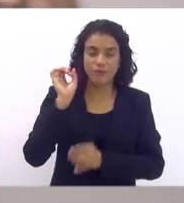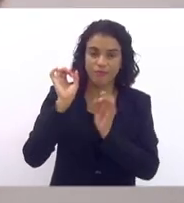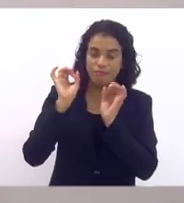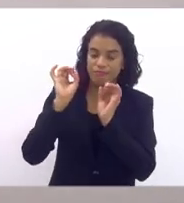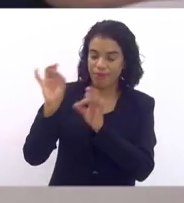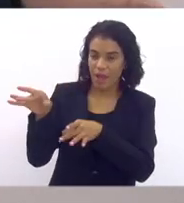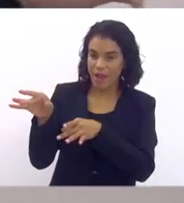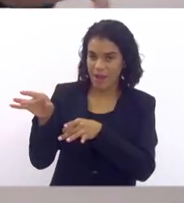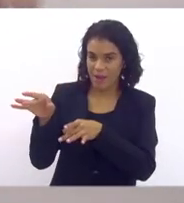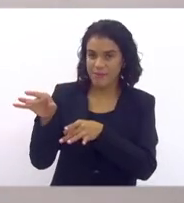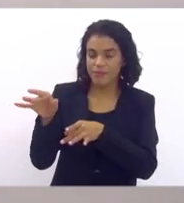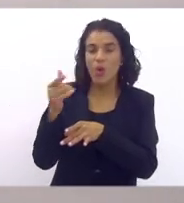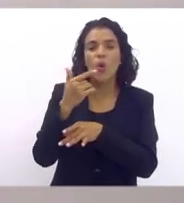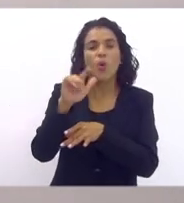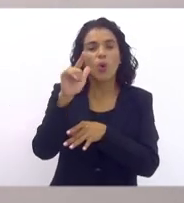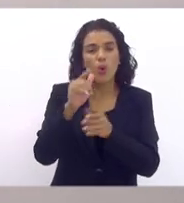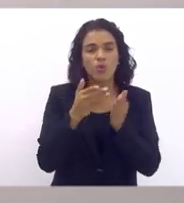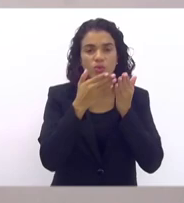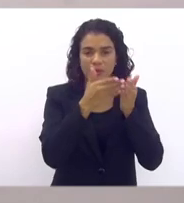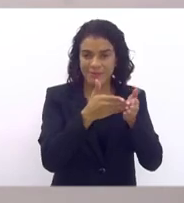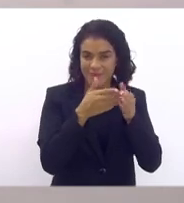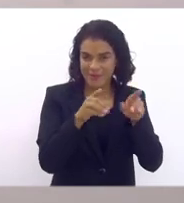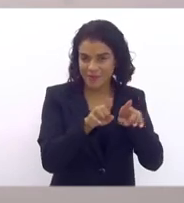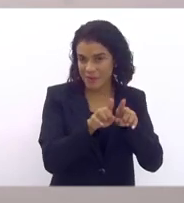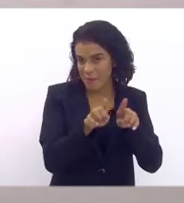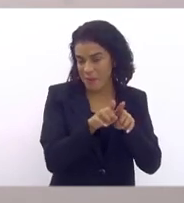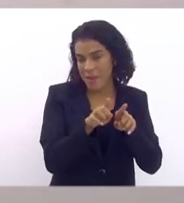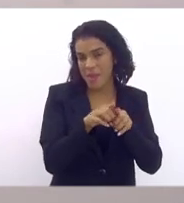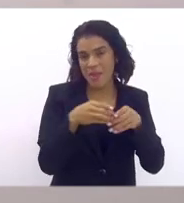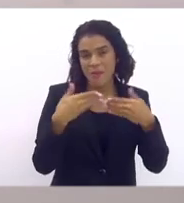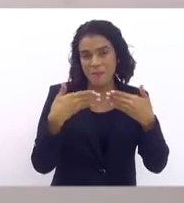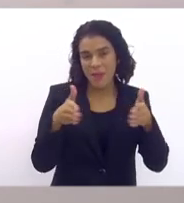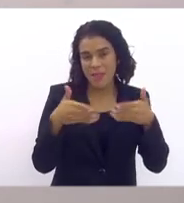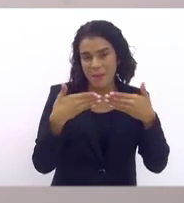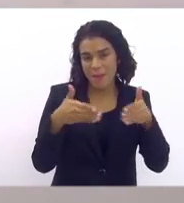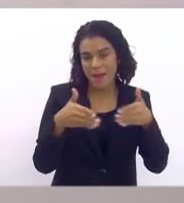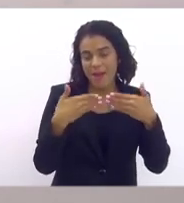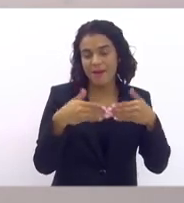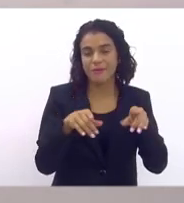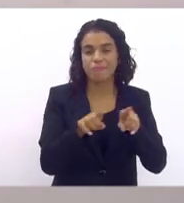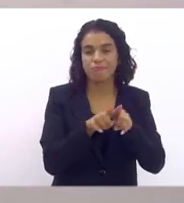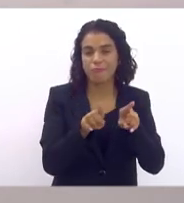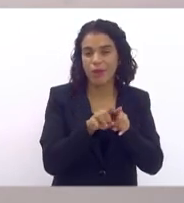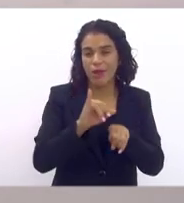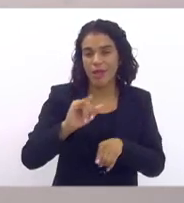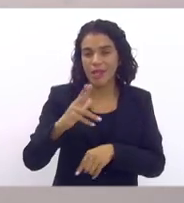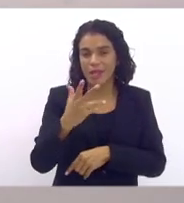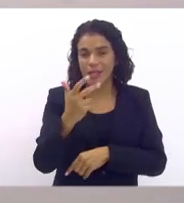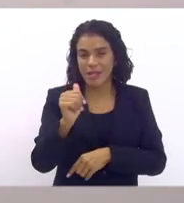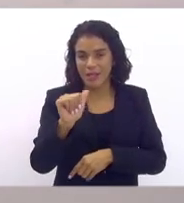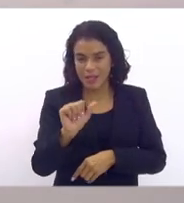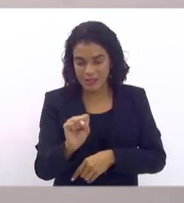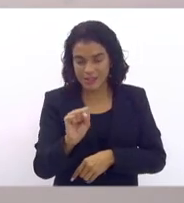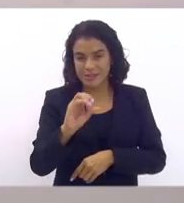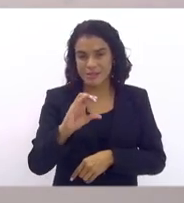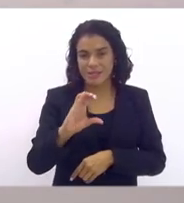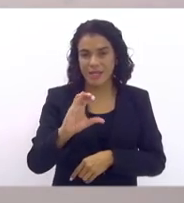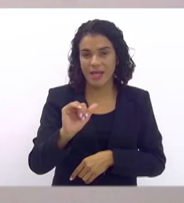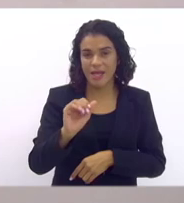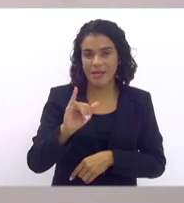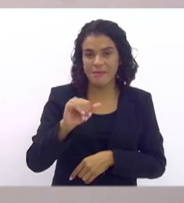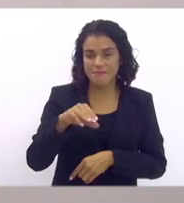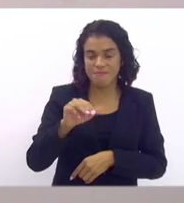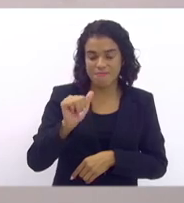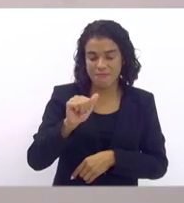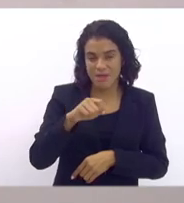ou outro navio que possa ser do do Panamá das ilhas caimã de uma série de locais eh que a gente a gente sabe que são